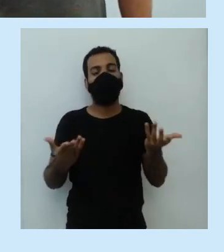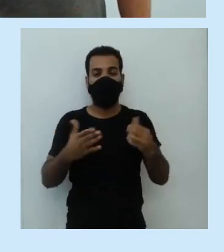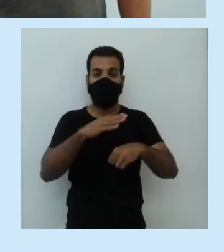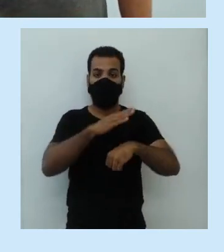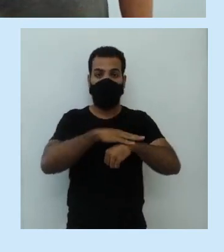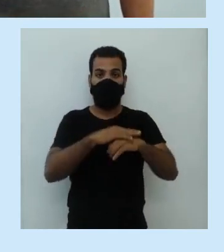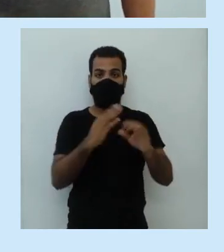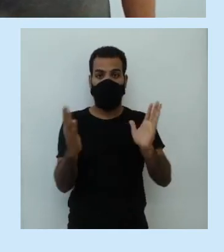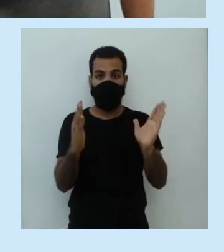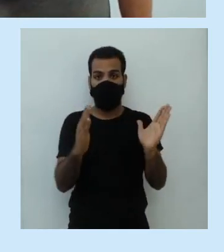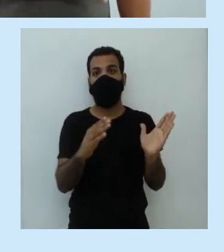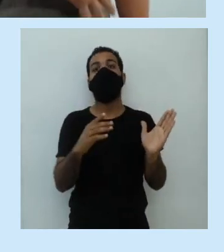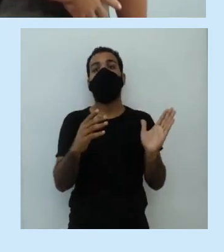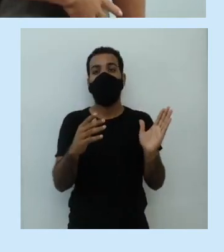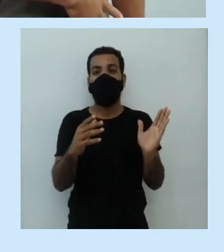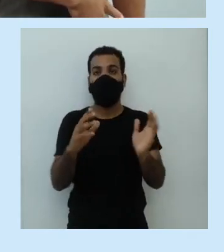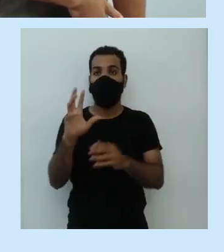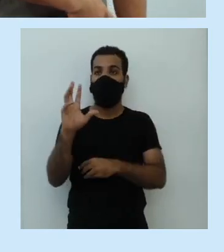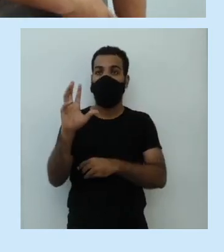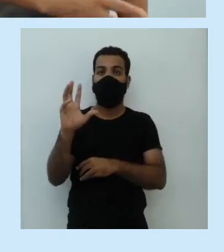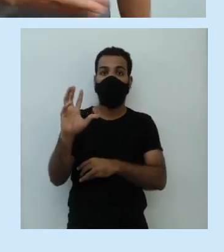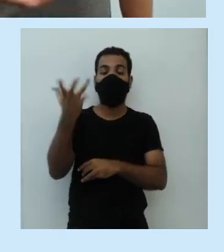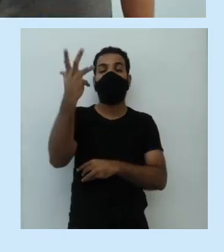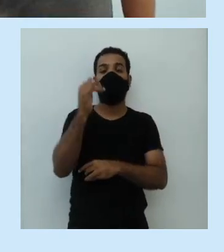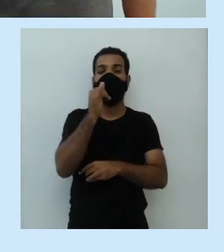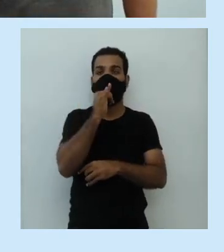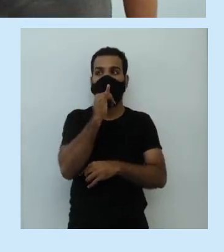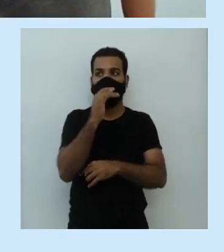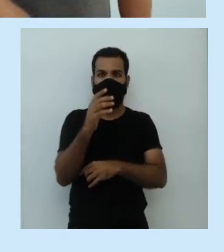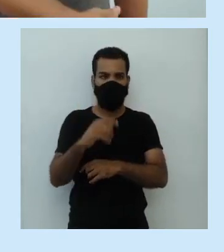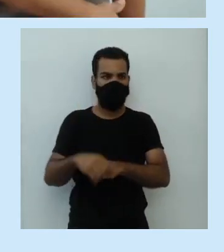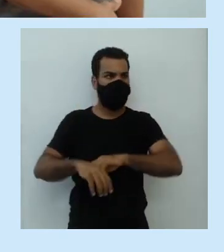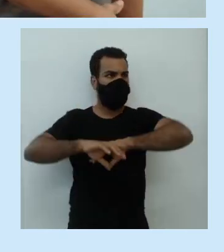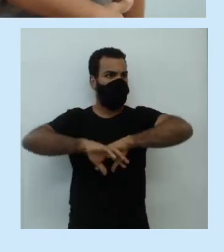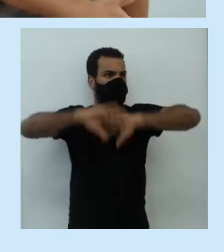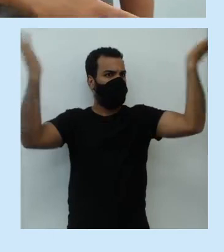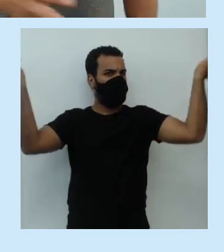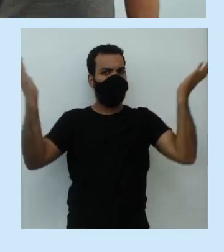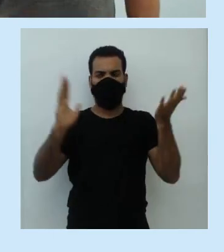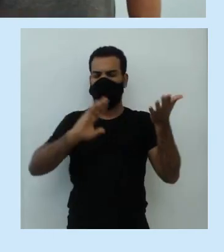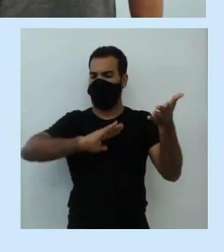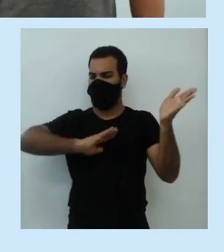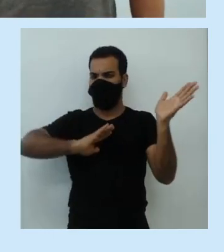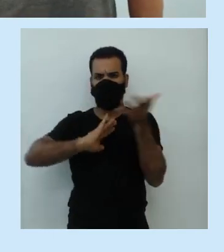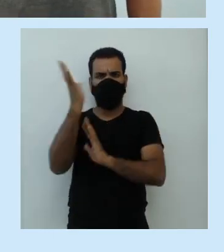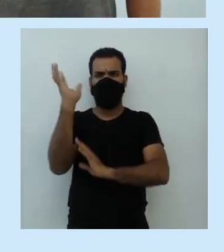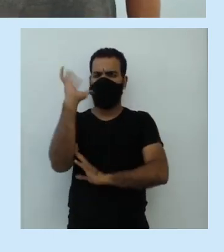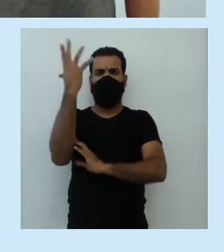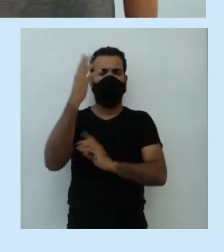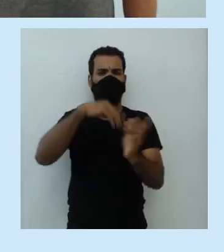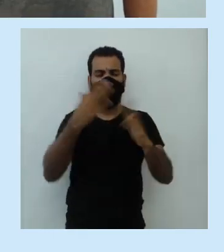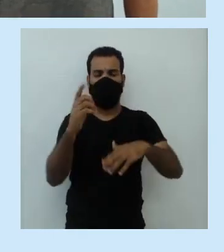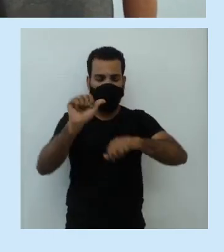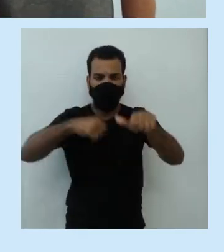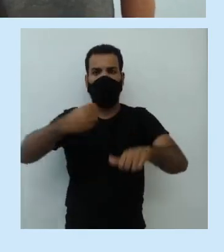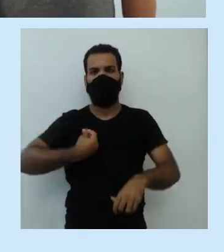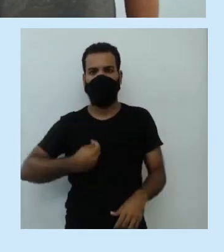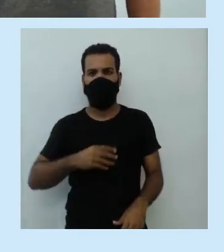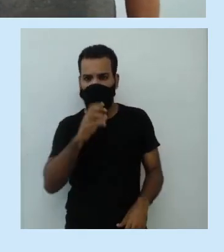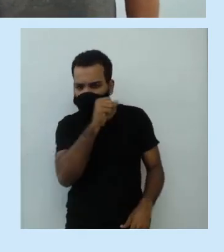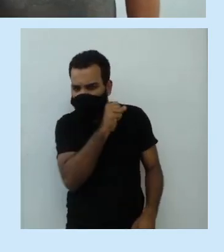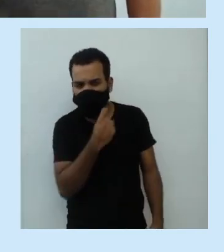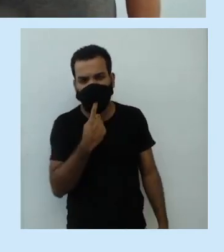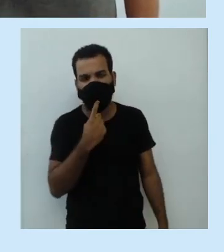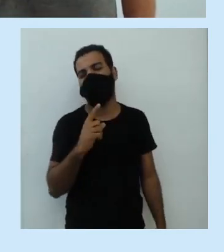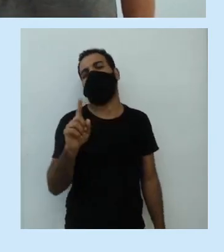determinado período. Não aconteceu como uma explosão, não aconteceu como um raio de uma hora para outra, de uma forma